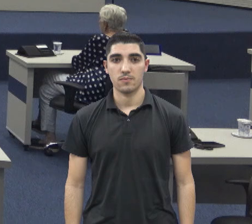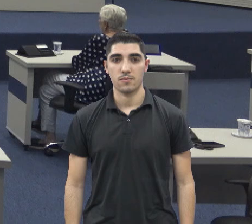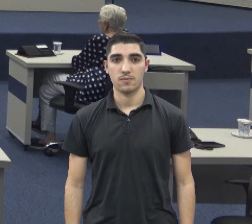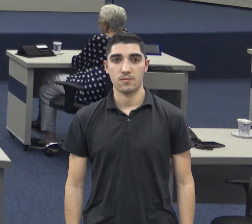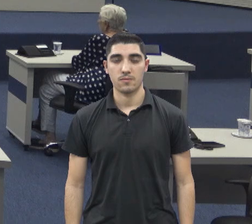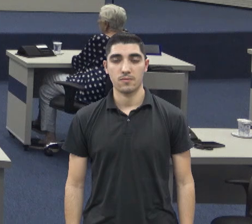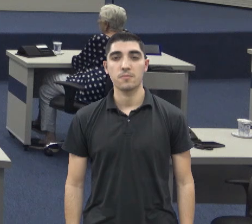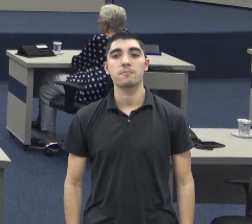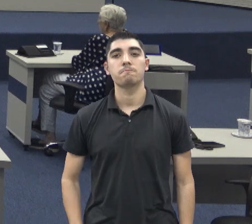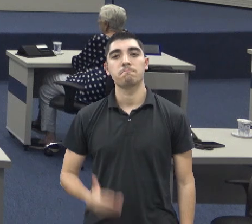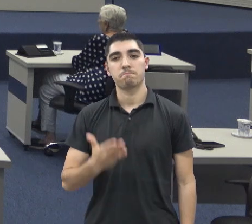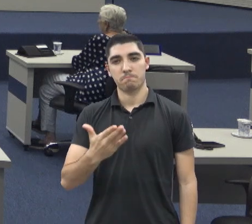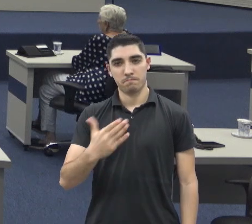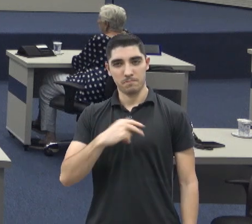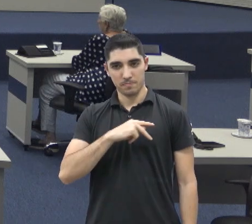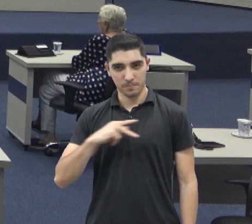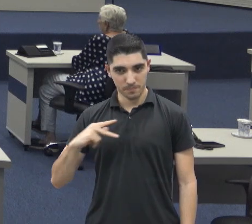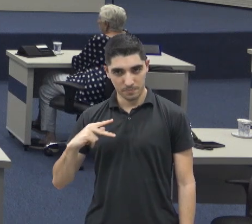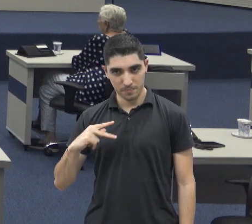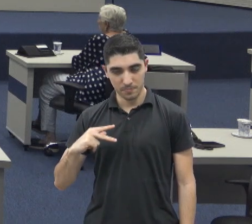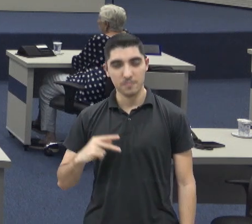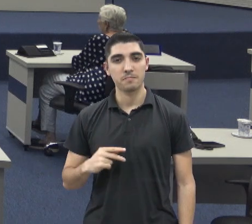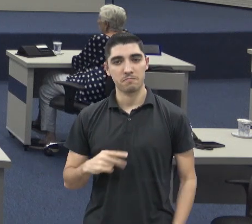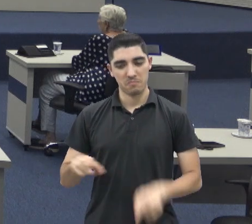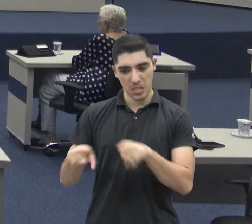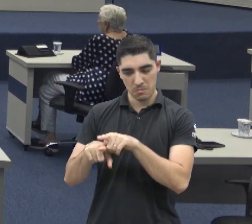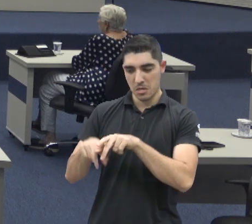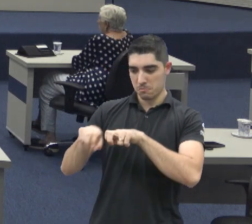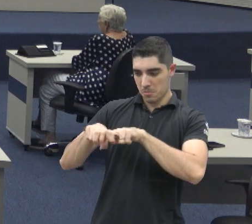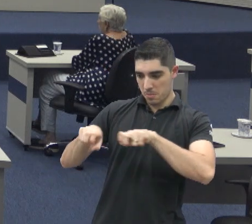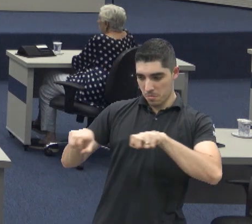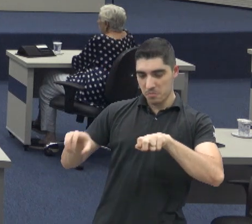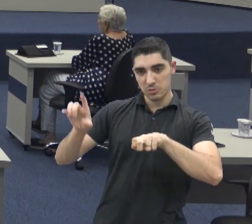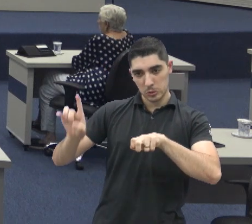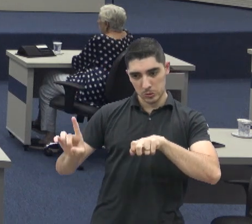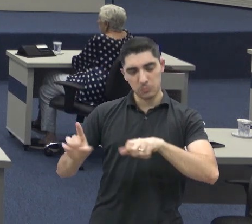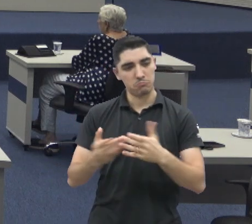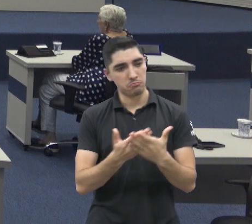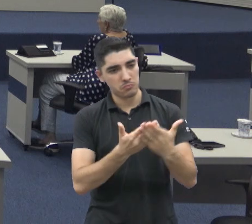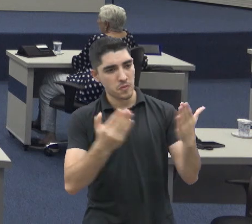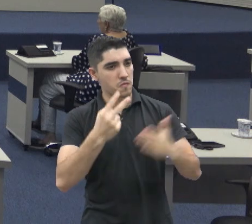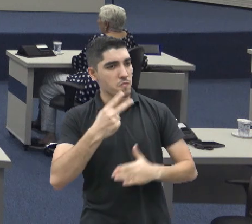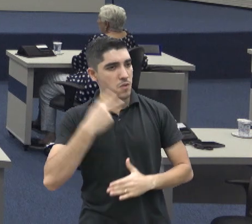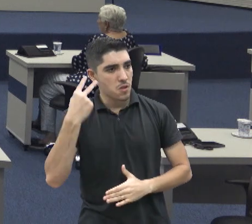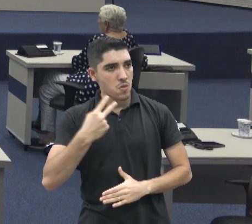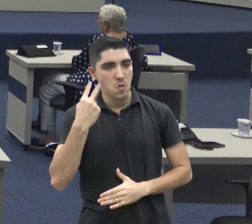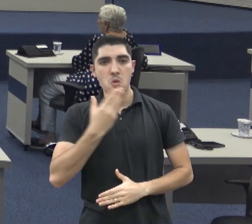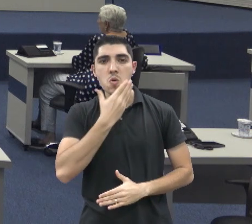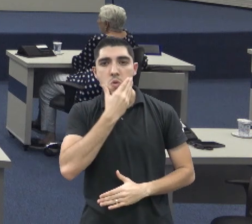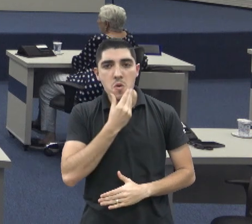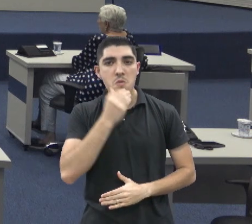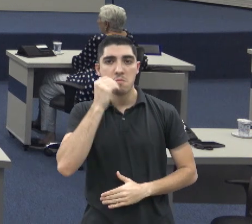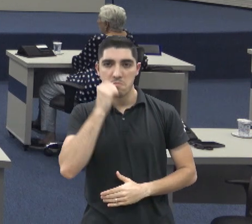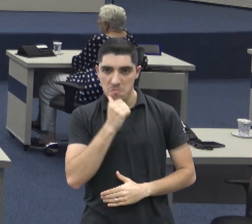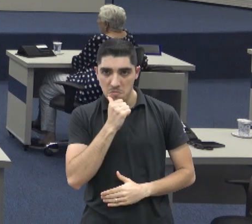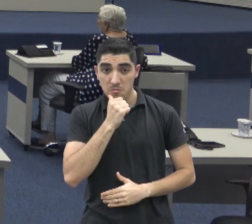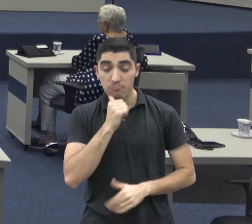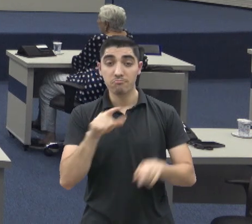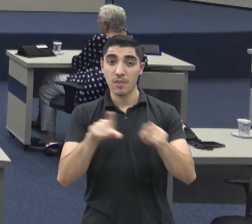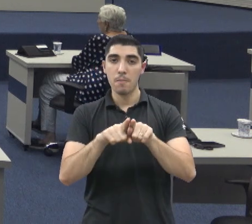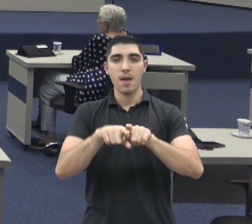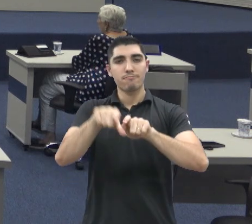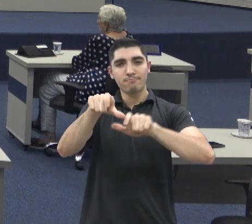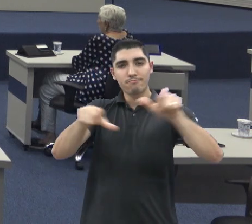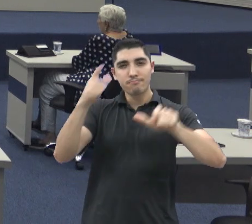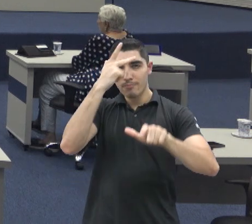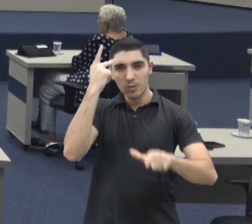Senhor presidente, mesa diretora dos trabalhos, senhoras vereadoras, senhores vereadores e esse público especial